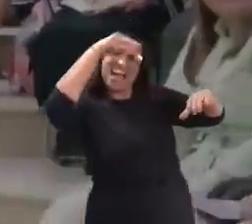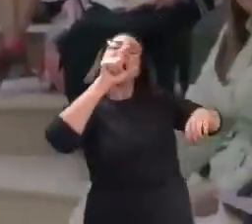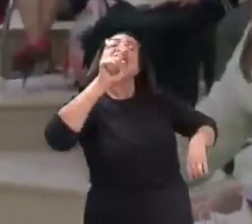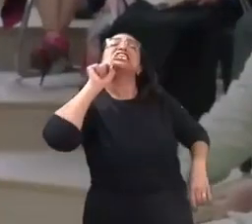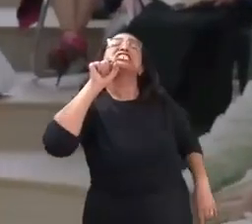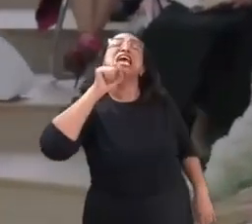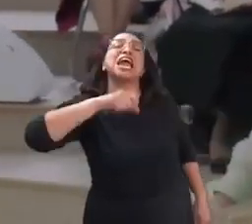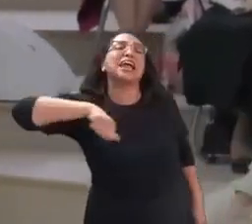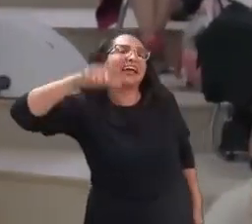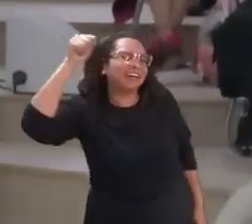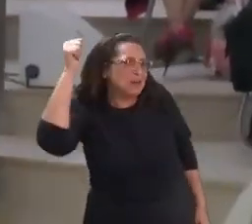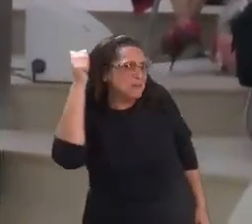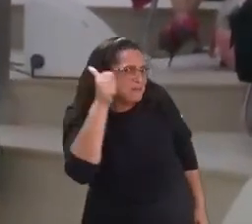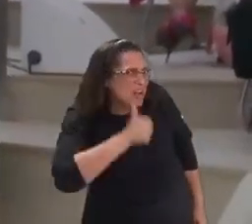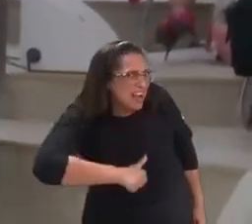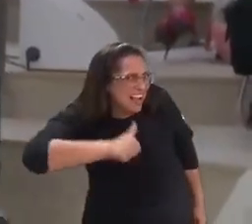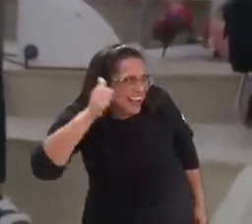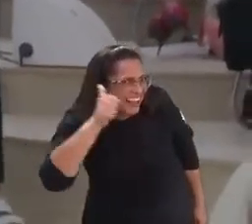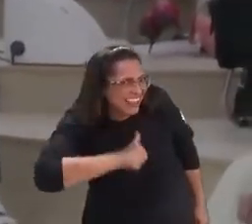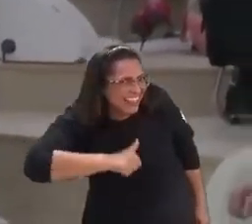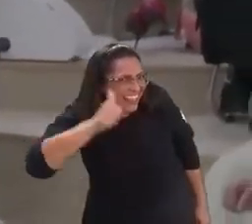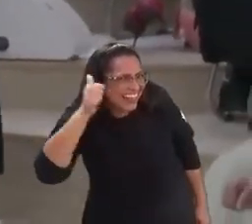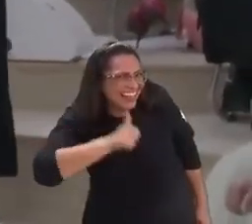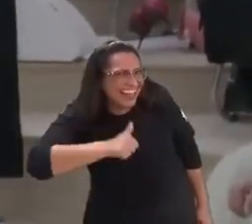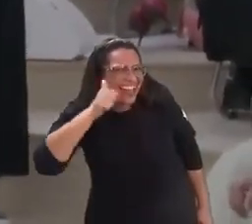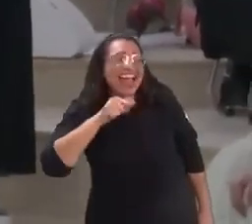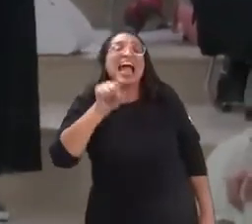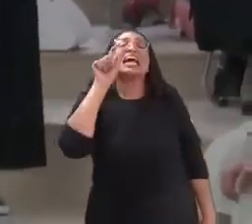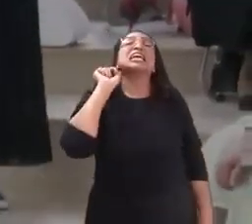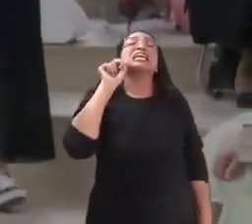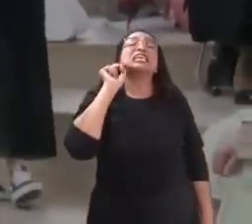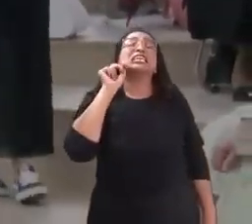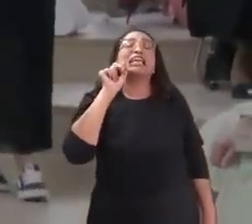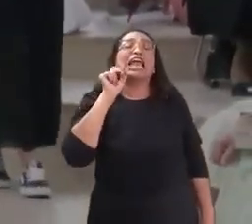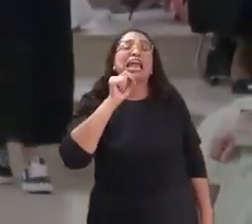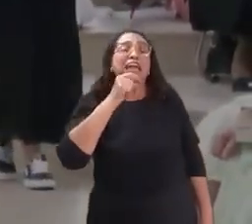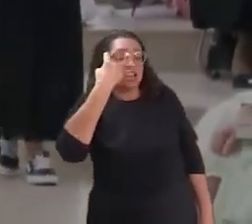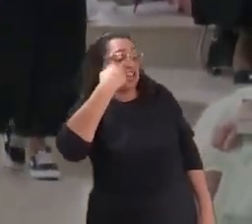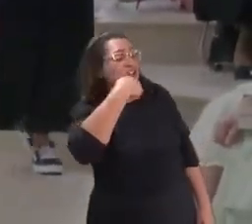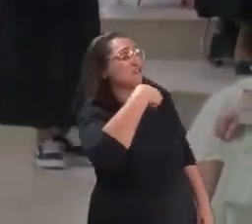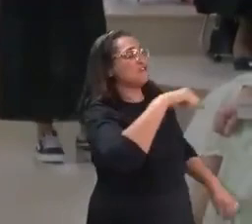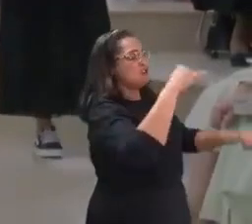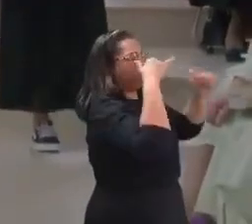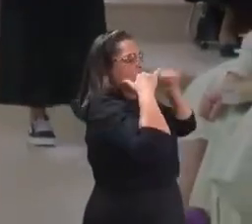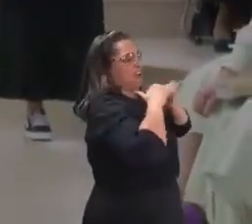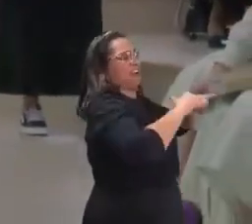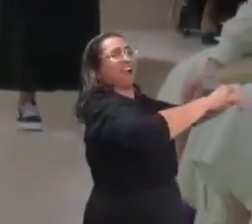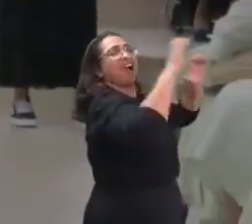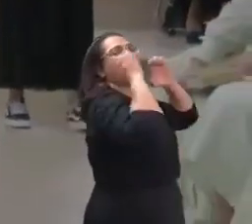Quem foi que ele mandou como escudo para o discípulo: vá e diga que eu estou vivo? Quem foi? Quem foi?